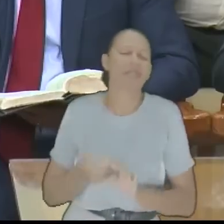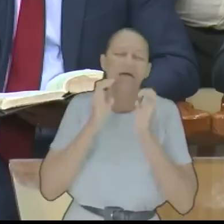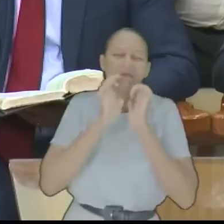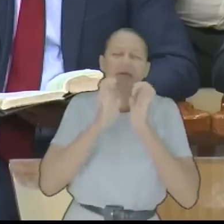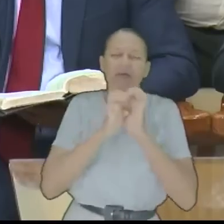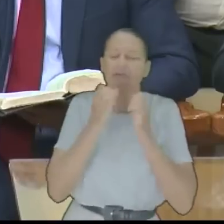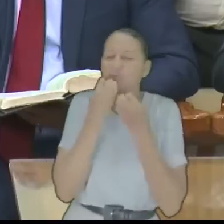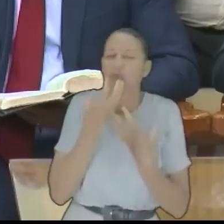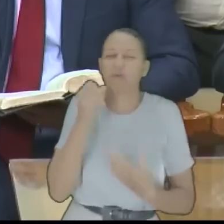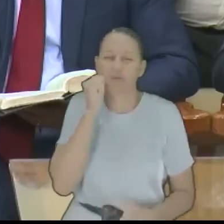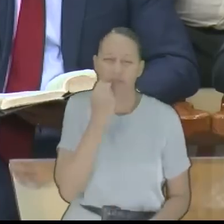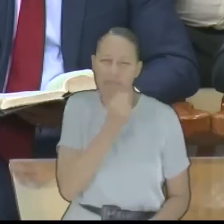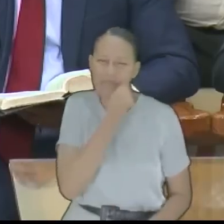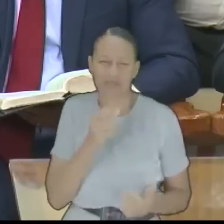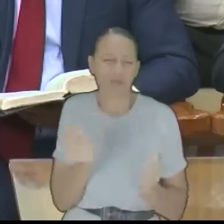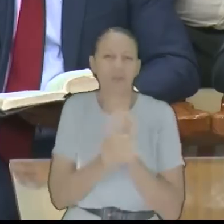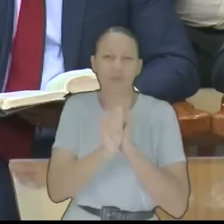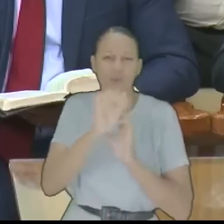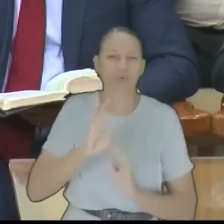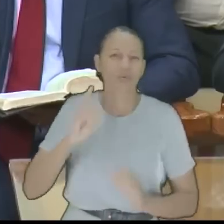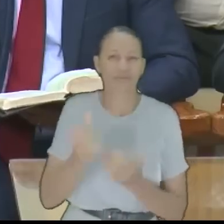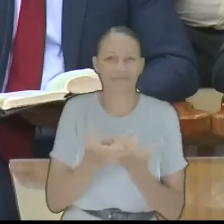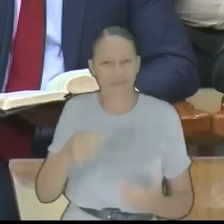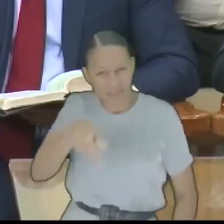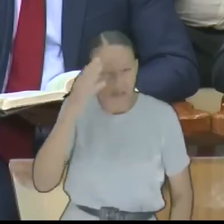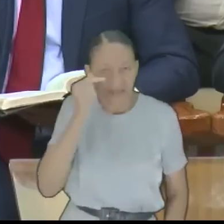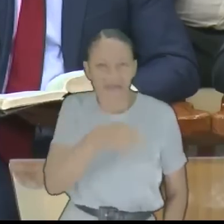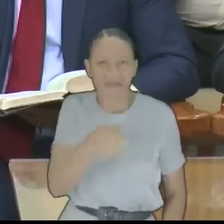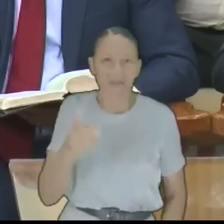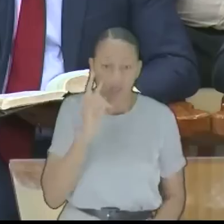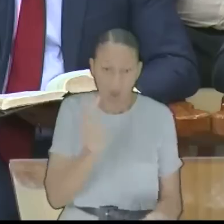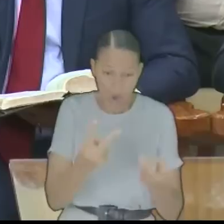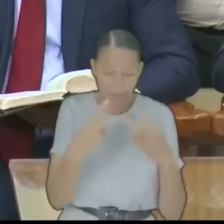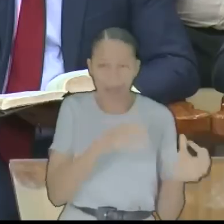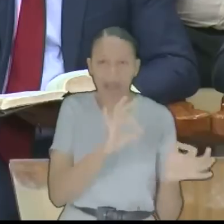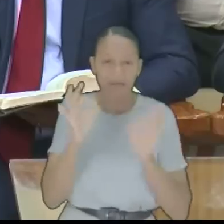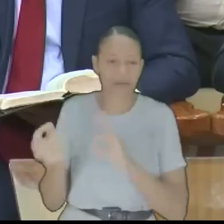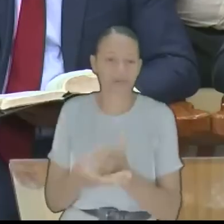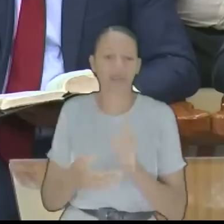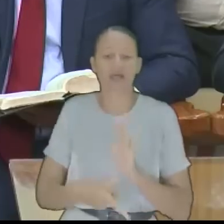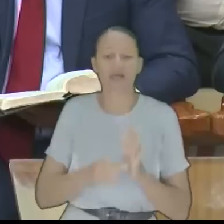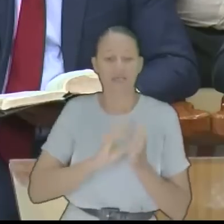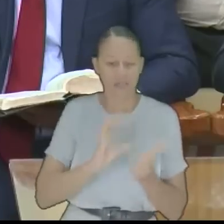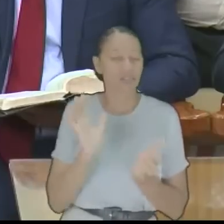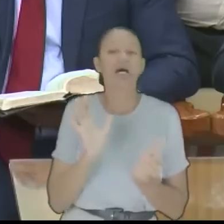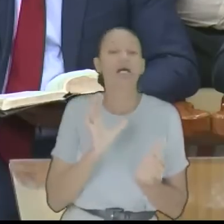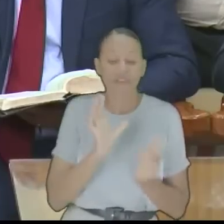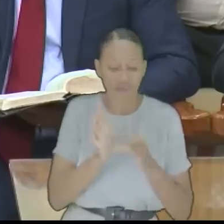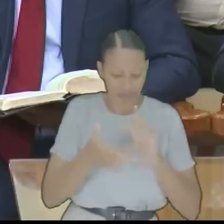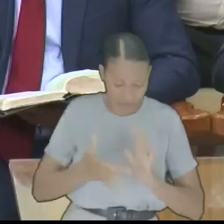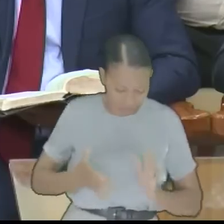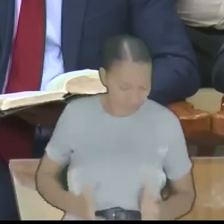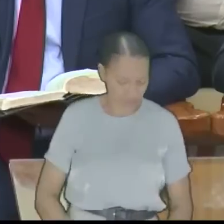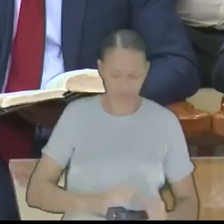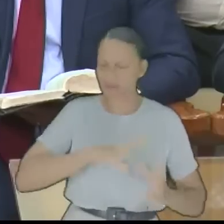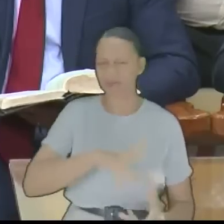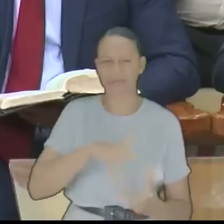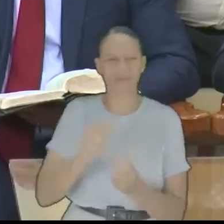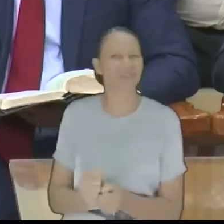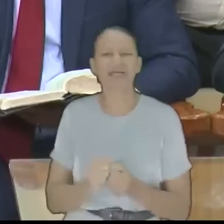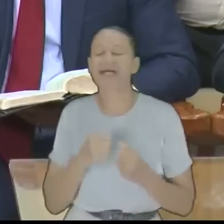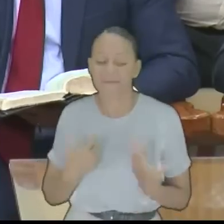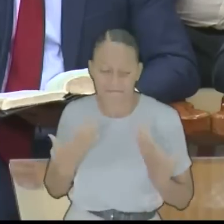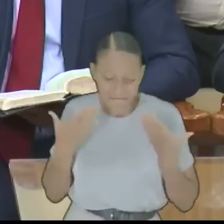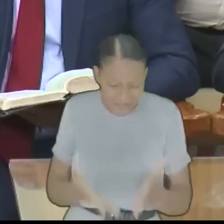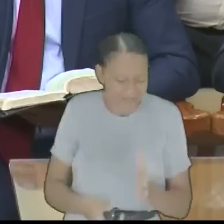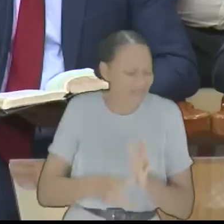bom samaritano. Glória a Deus. Você sabia, olhe para cá, antes do evangelho, antes de Cristo